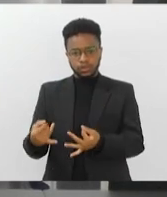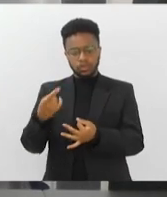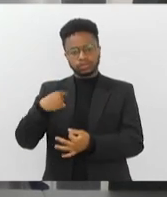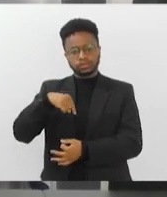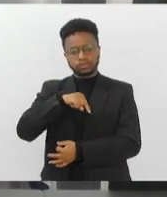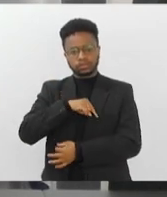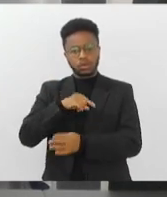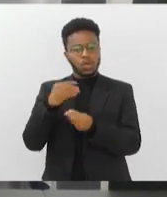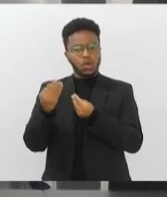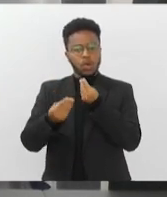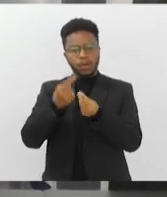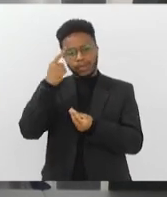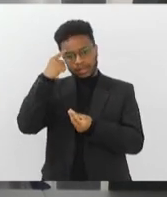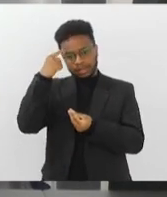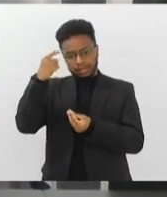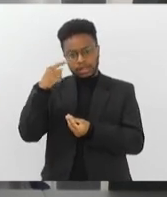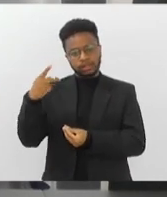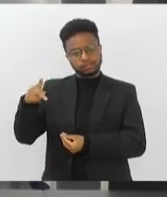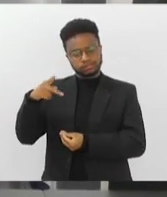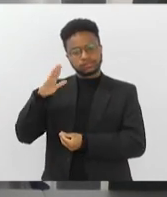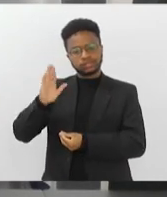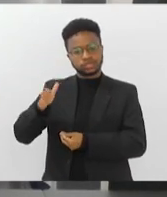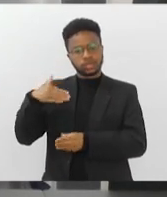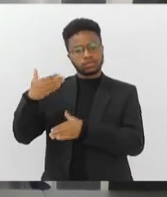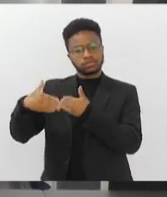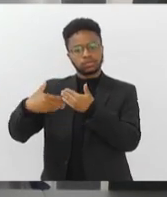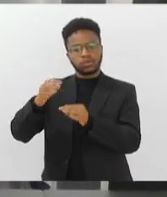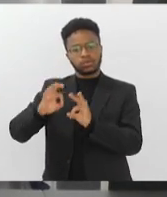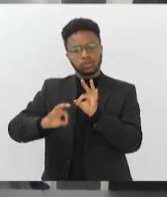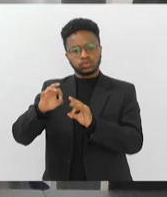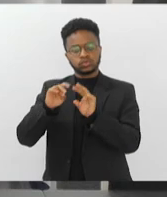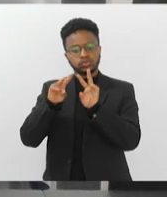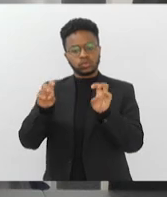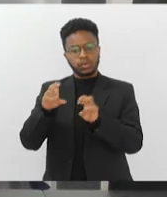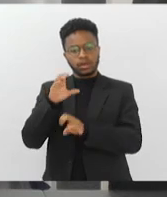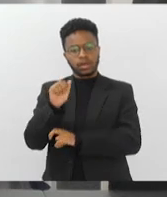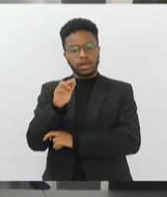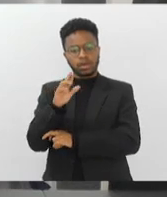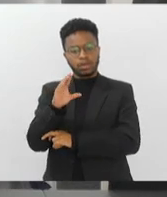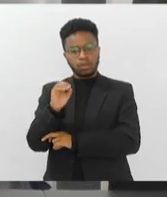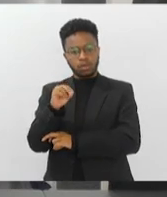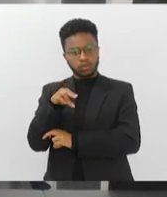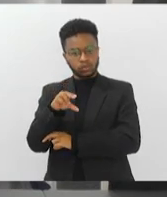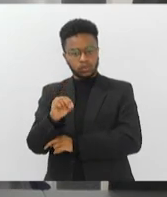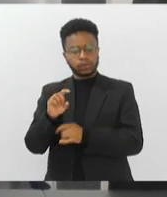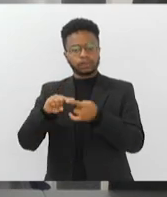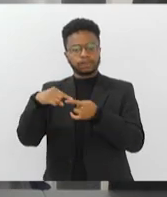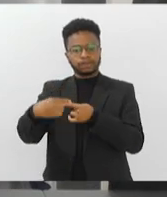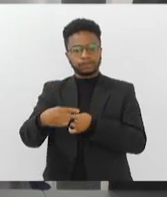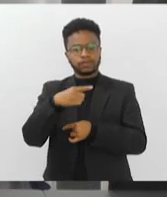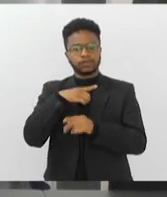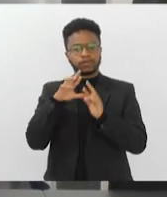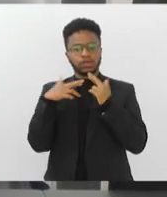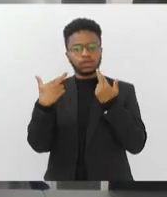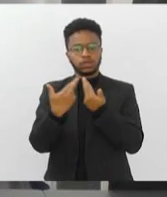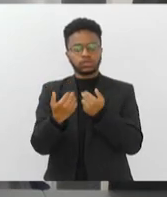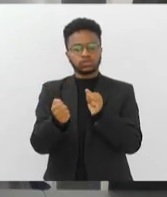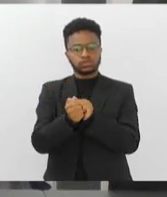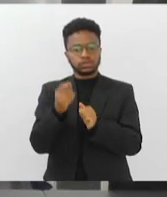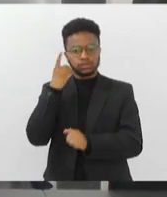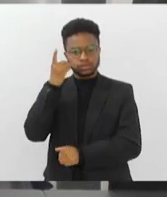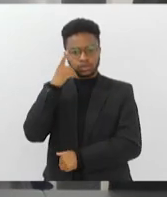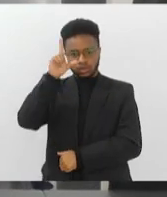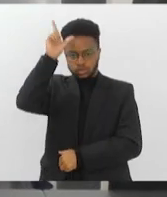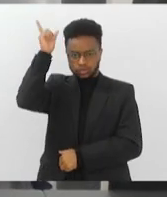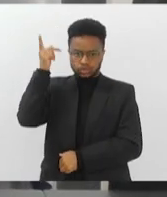pouco da ideia do que a CEPLAG já estava desenvolvendo relacionado ao crédito carbono. Depois tive uma reunião com o deputado Luiz Paulo lá